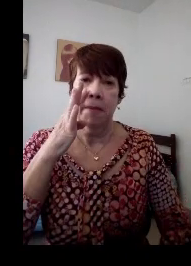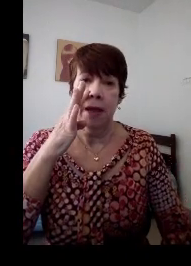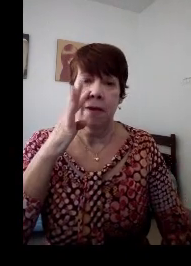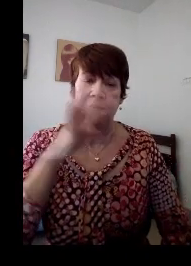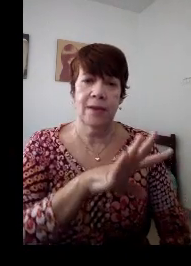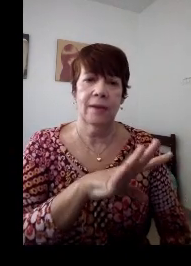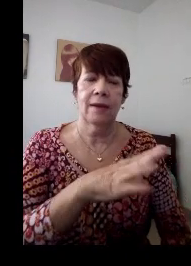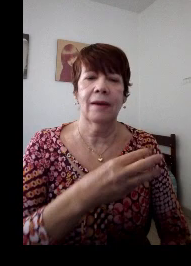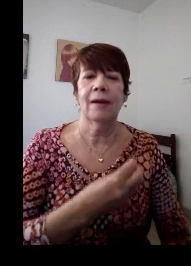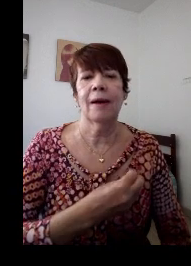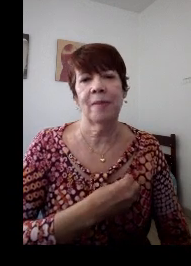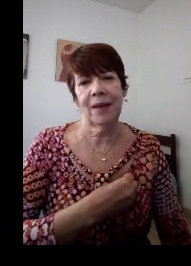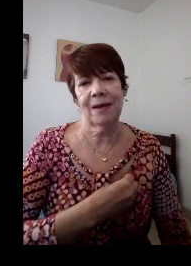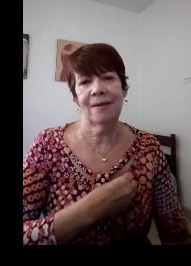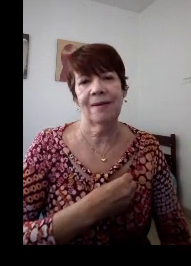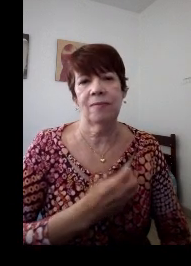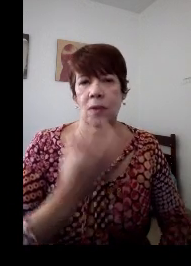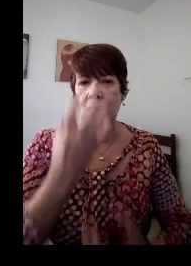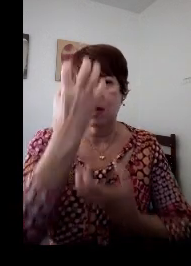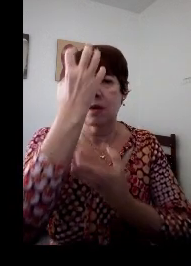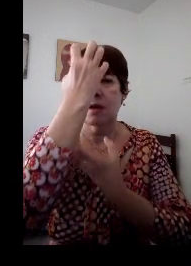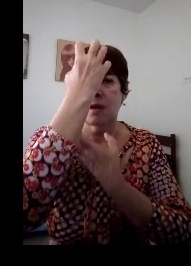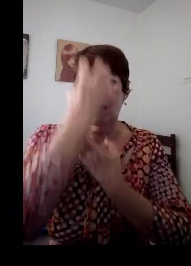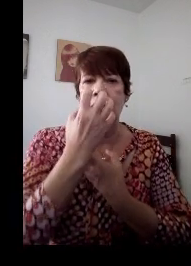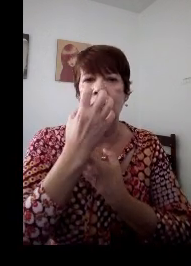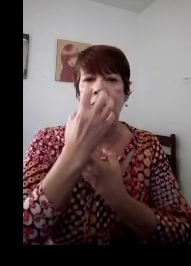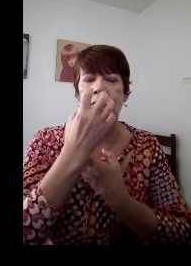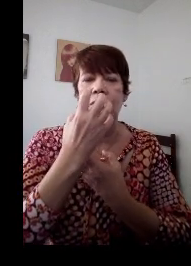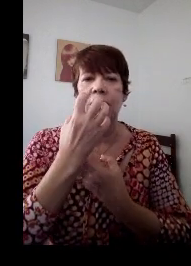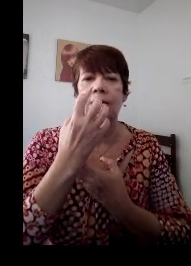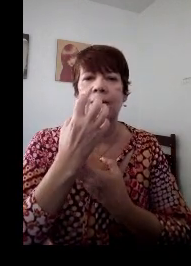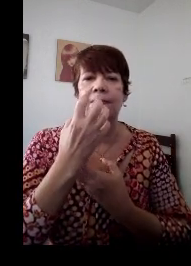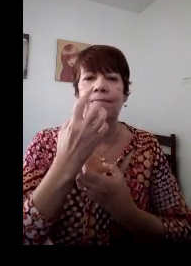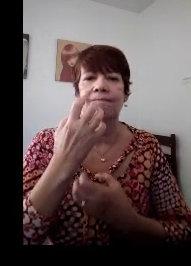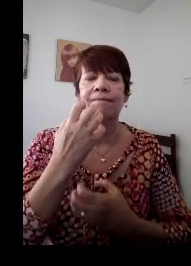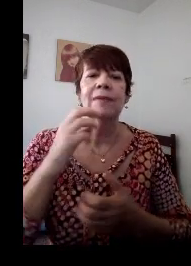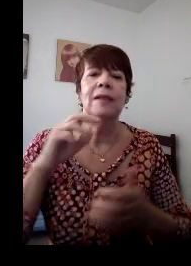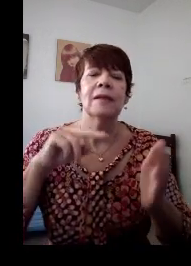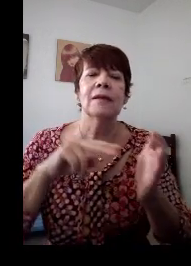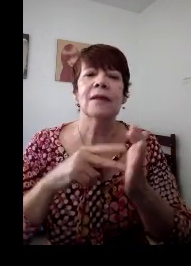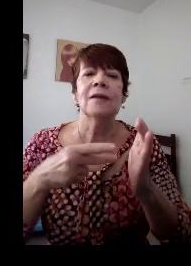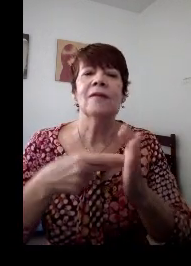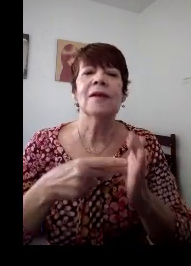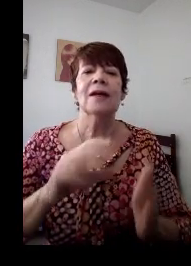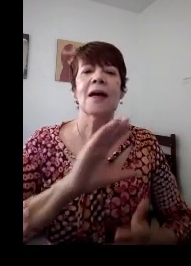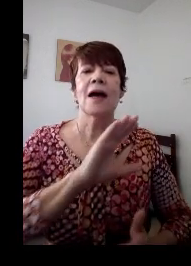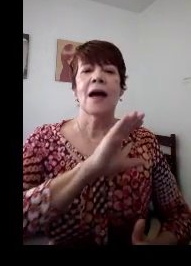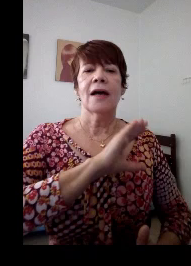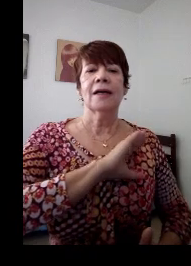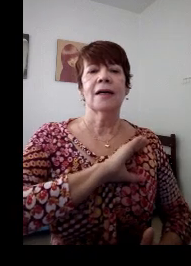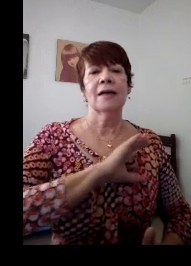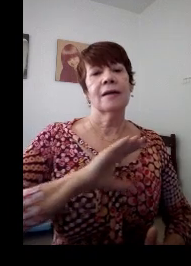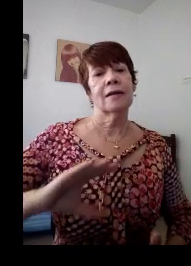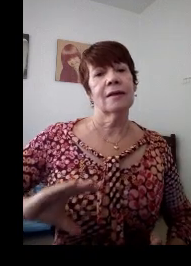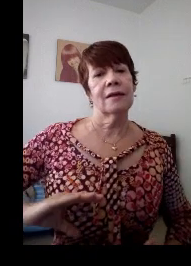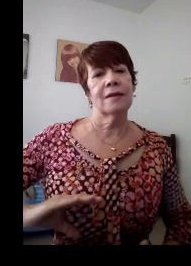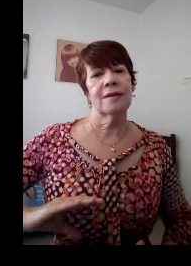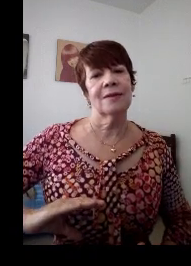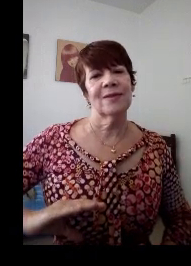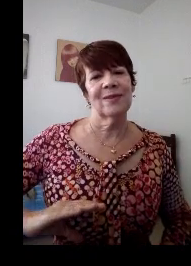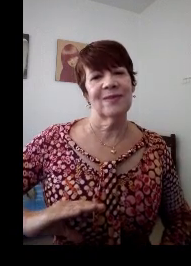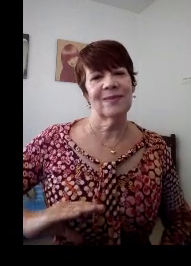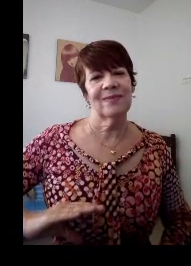ela representa Cristo, né? É Cristo, a nossa armadura é Cristo.